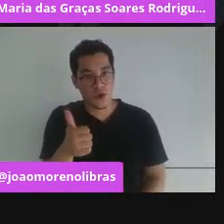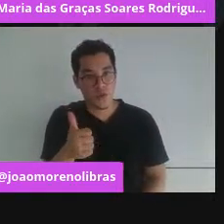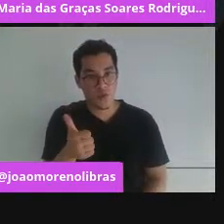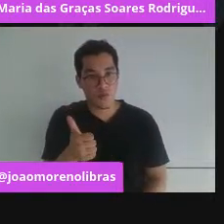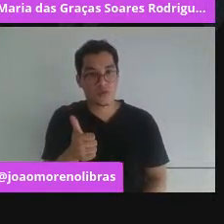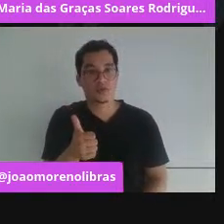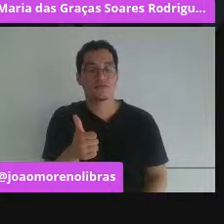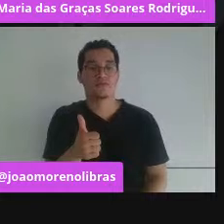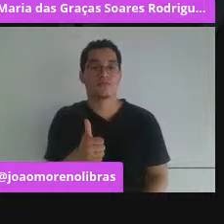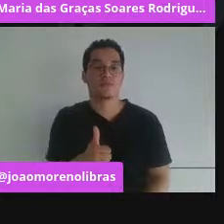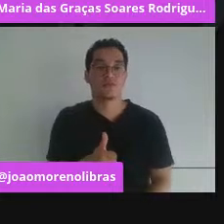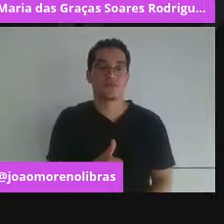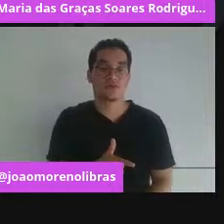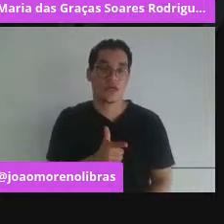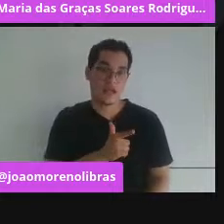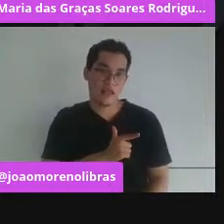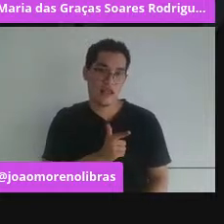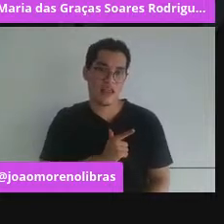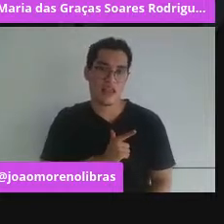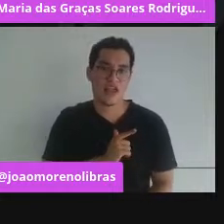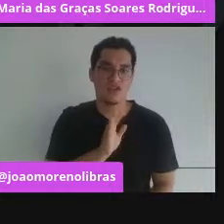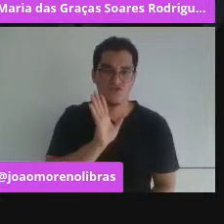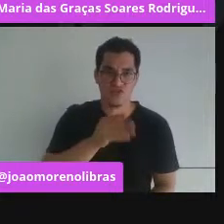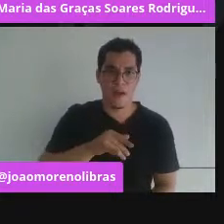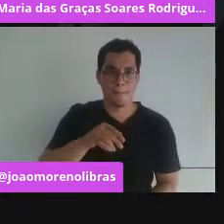livro já se encontra na França na quarta edição.